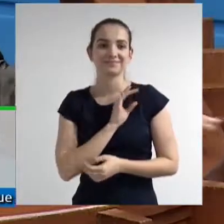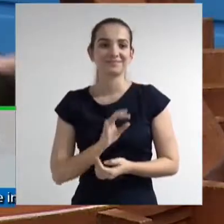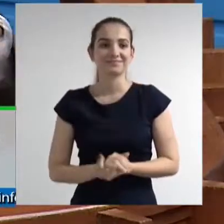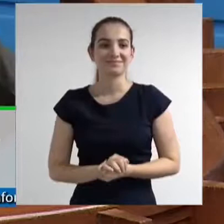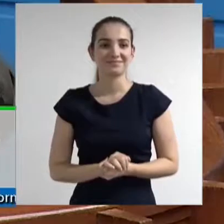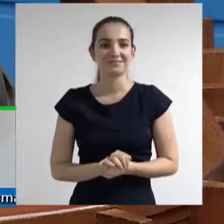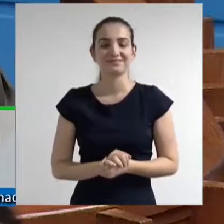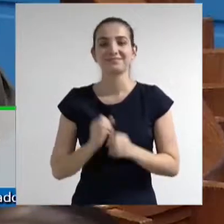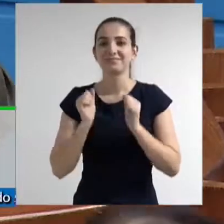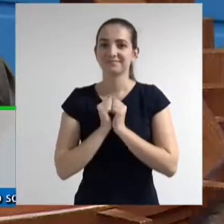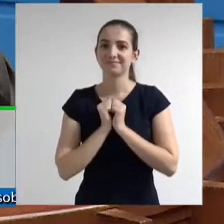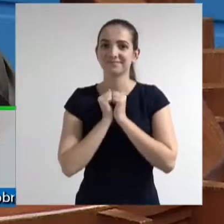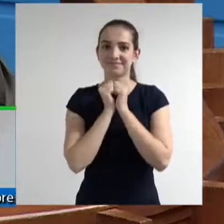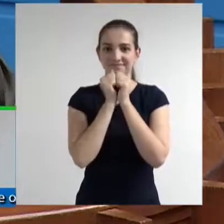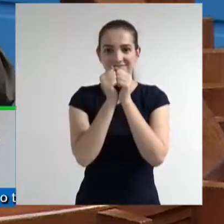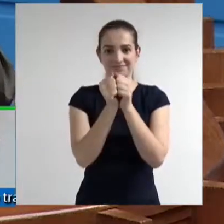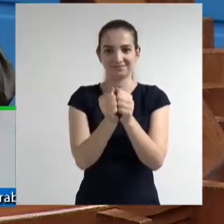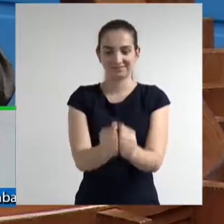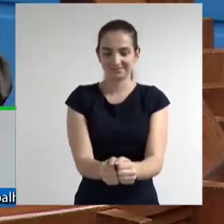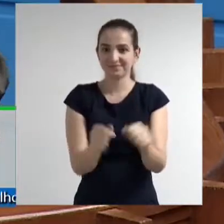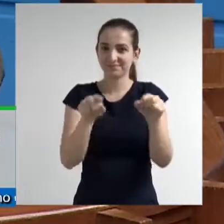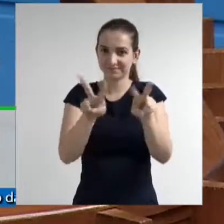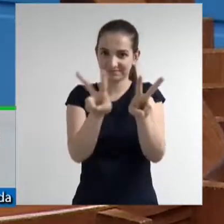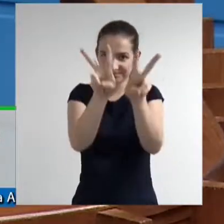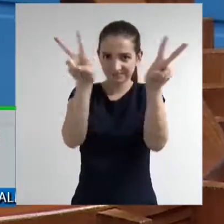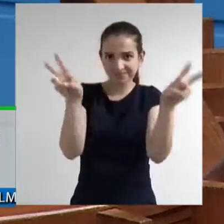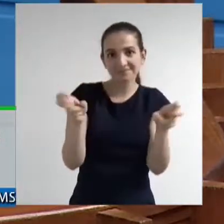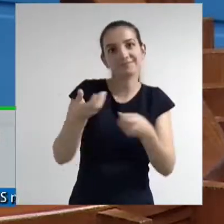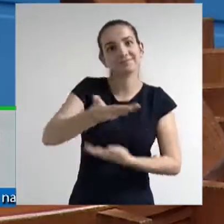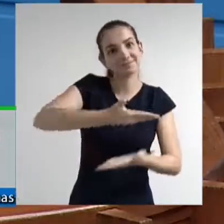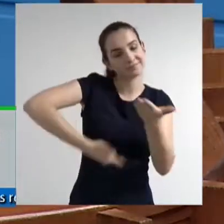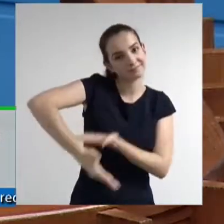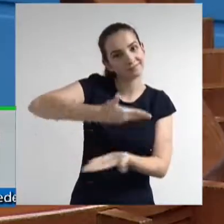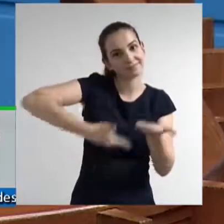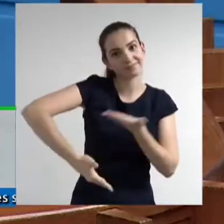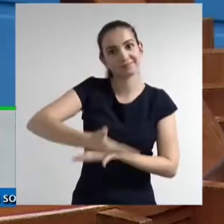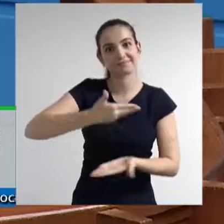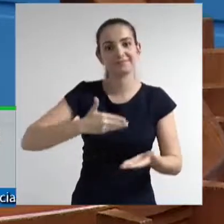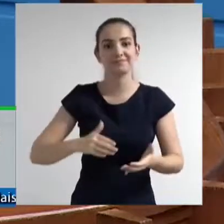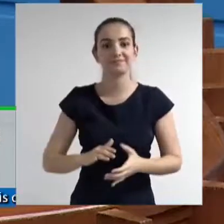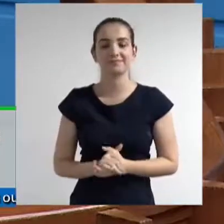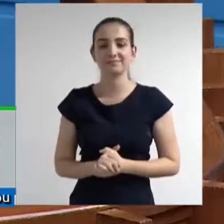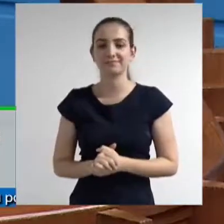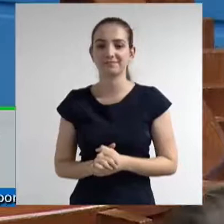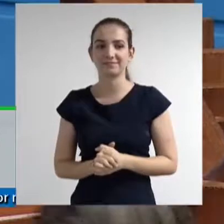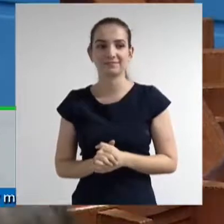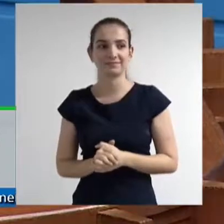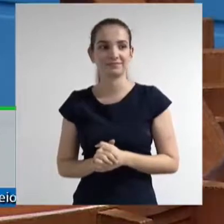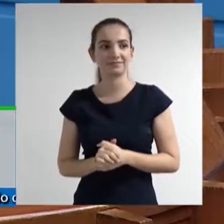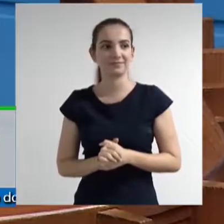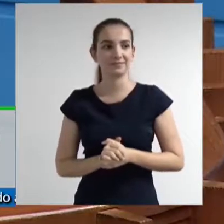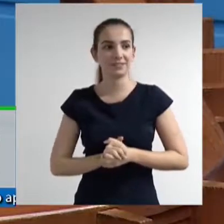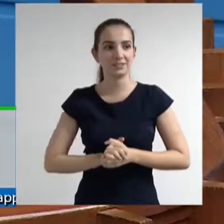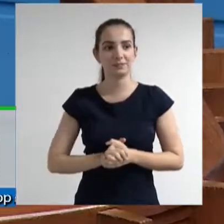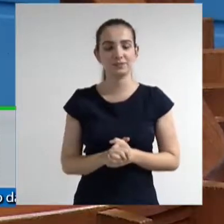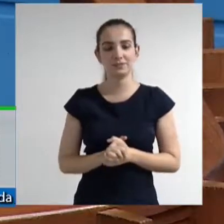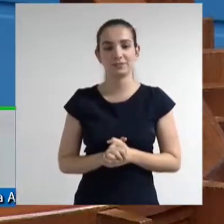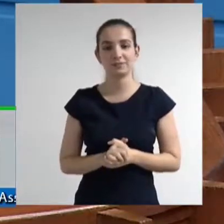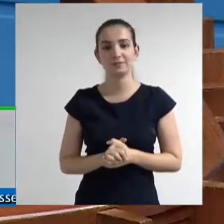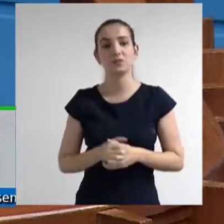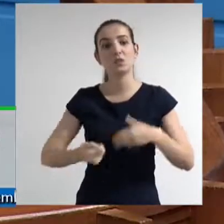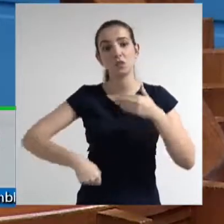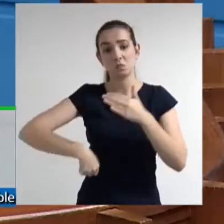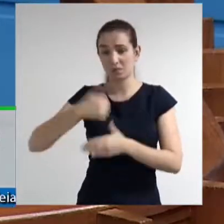aqui para o acompanhamento das questões relativas à negociação desses municípios com a CESP. Num primeiro momento,